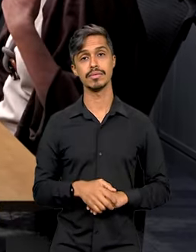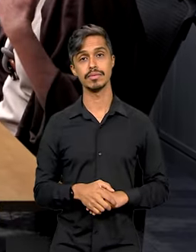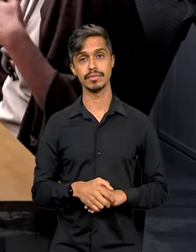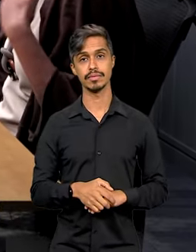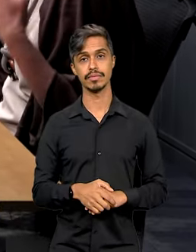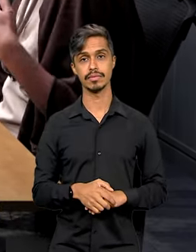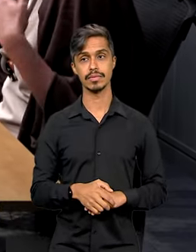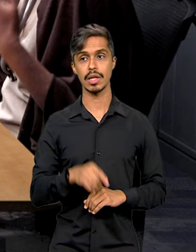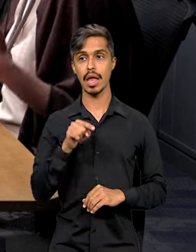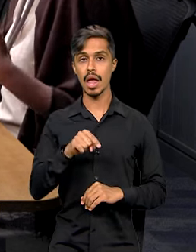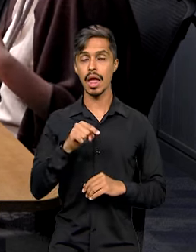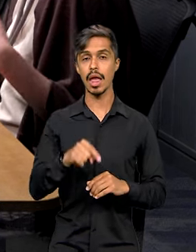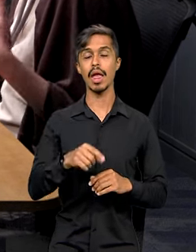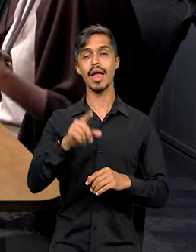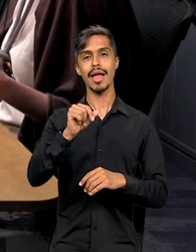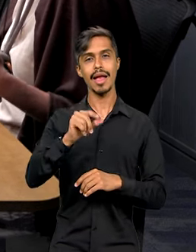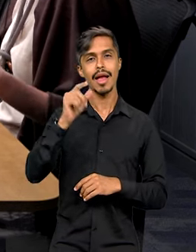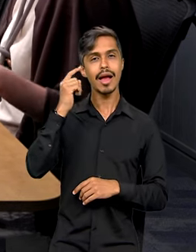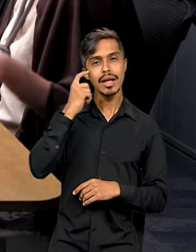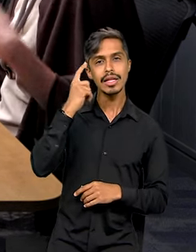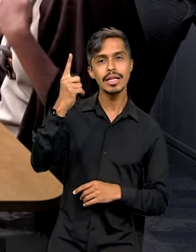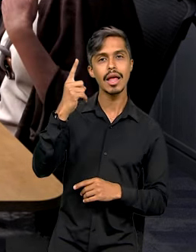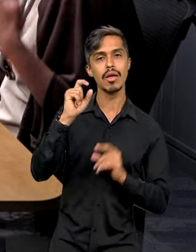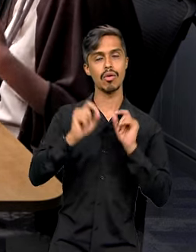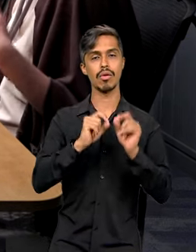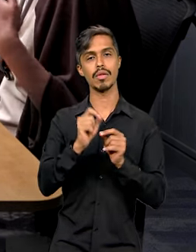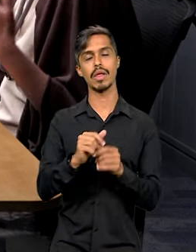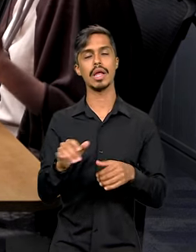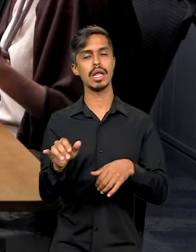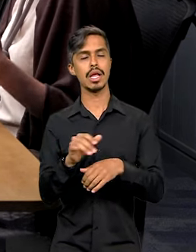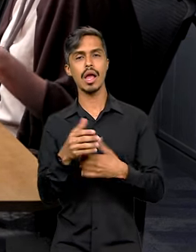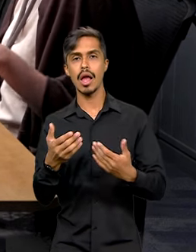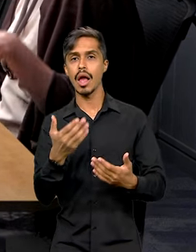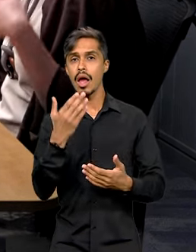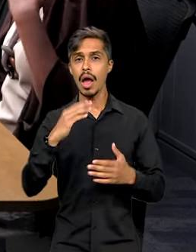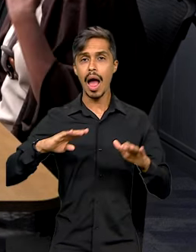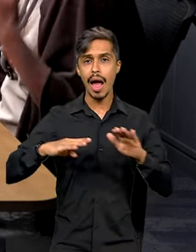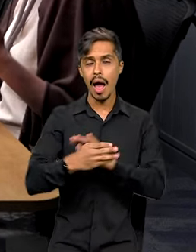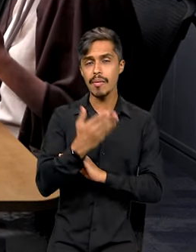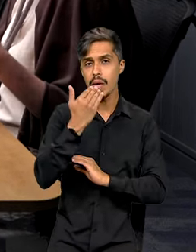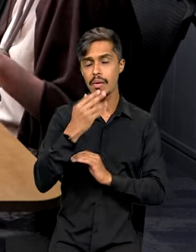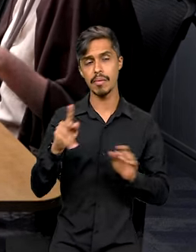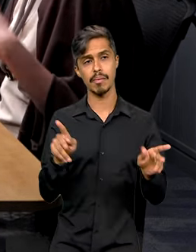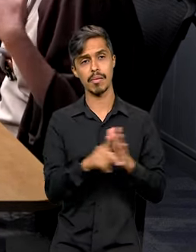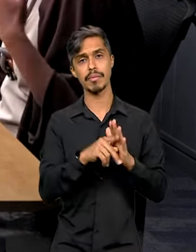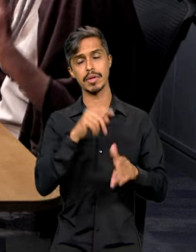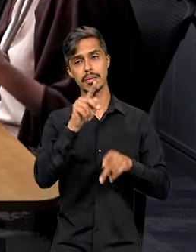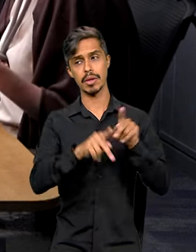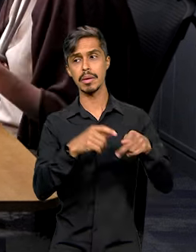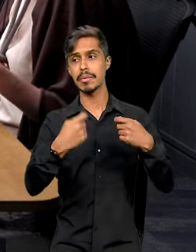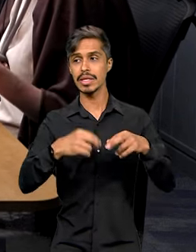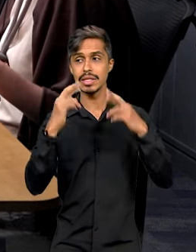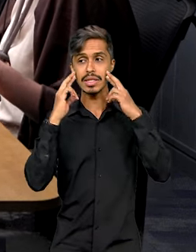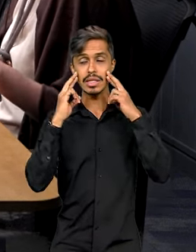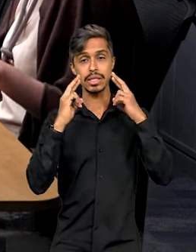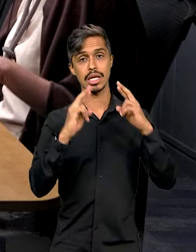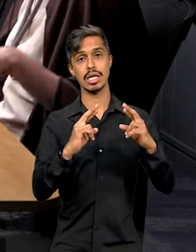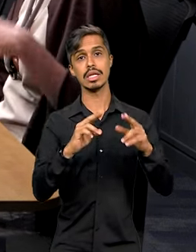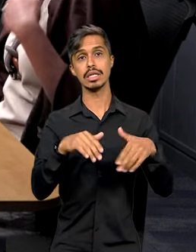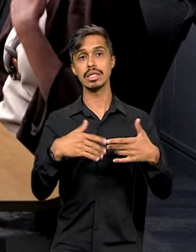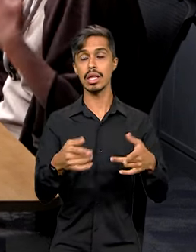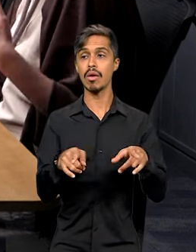ah que traz justamente essa ideia de que os hábitos alimentares eh da nossa população devem ser respeitados